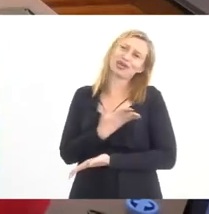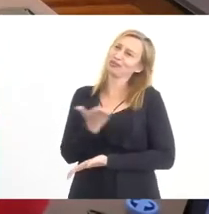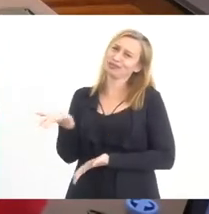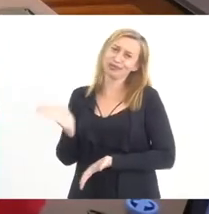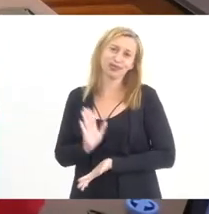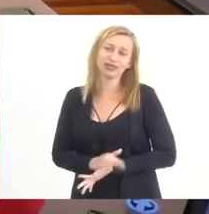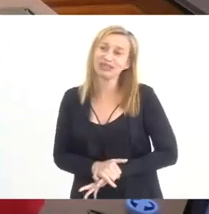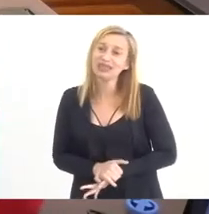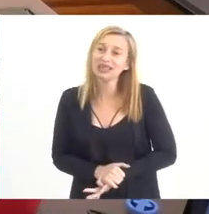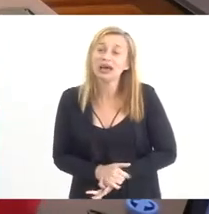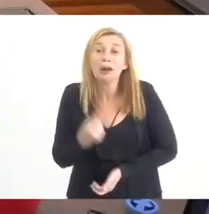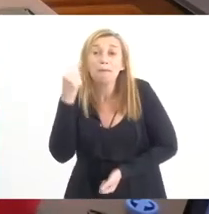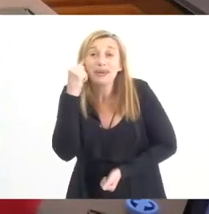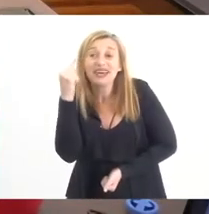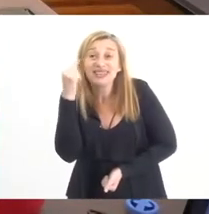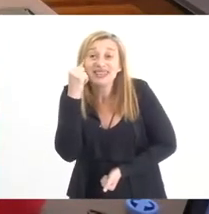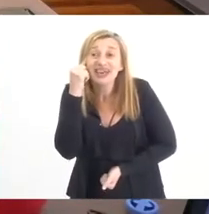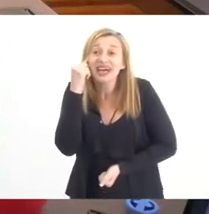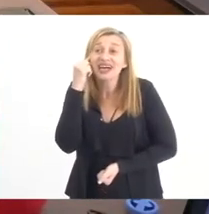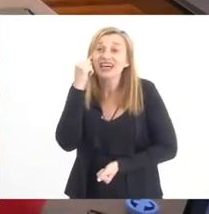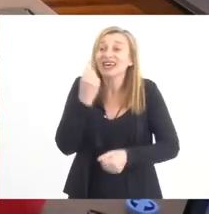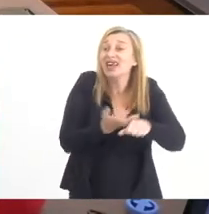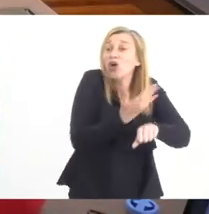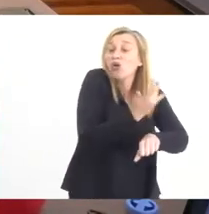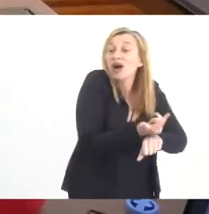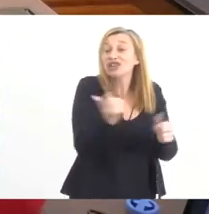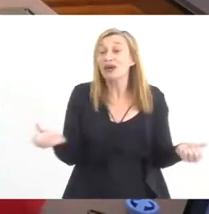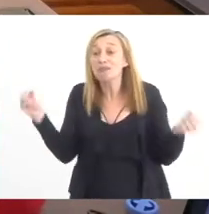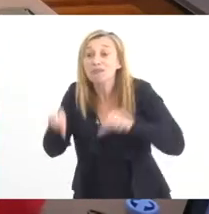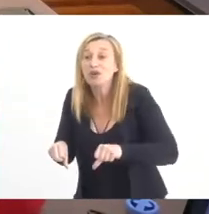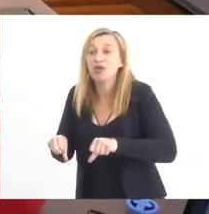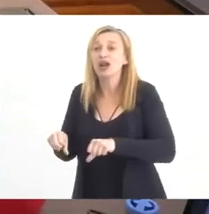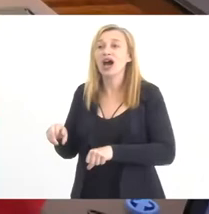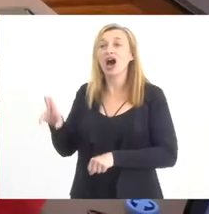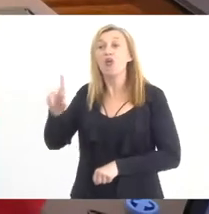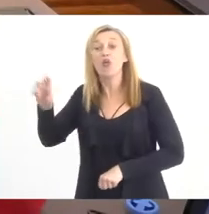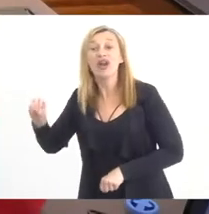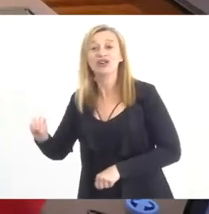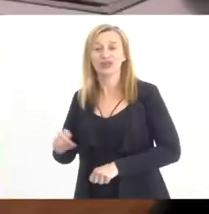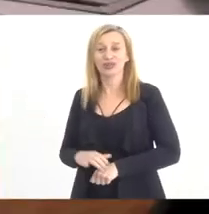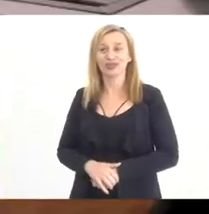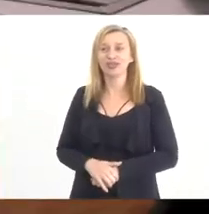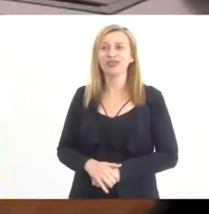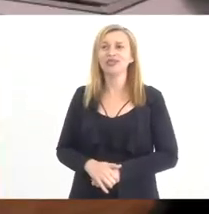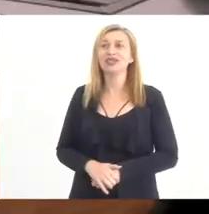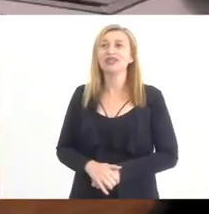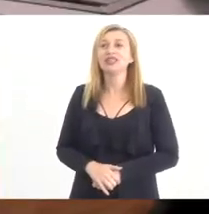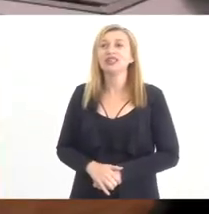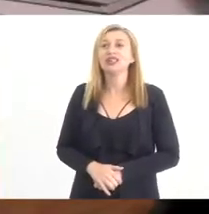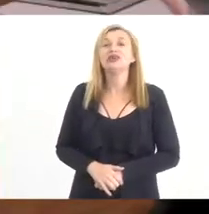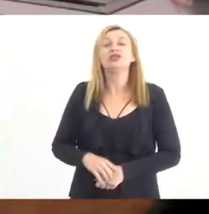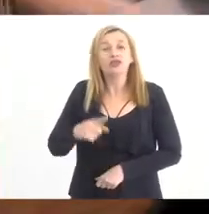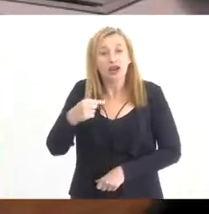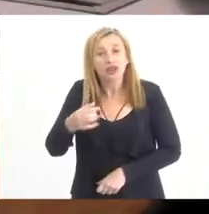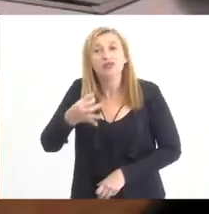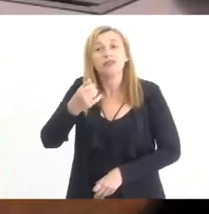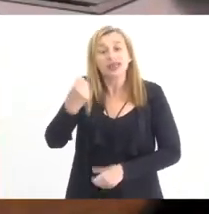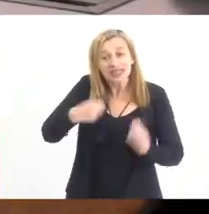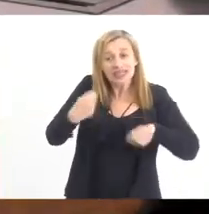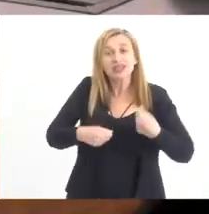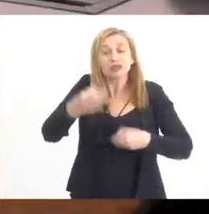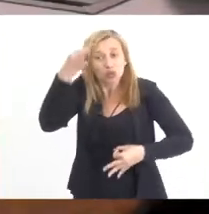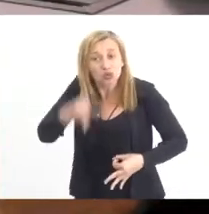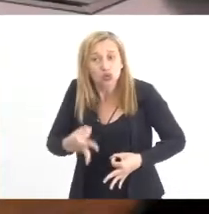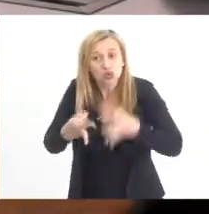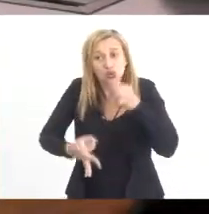amigos, pensar que a UERJ vai piorar a situação. Vamos ser justos, não vamos